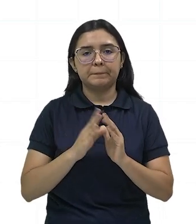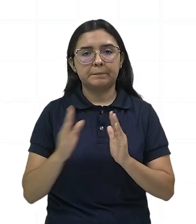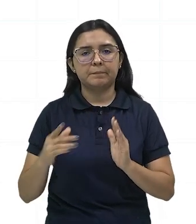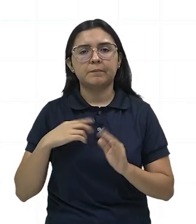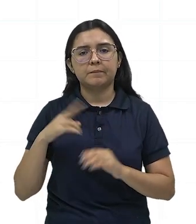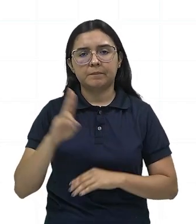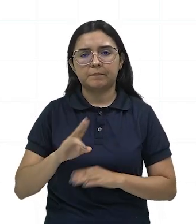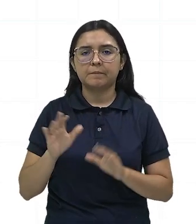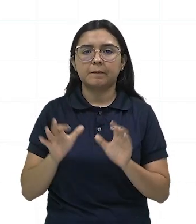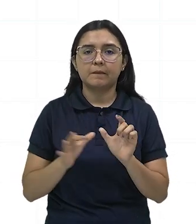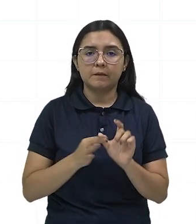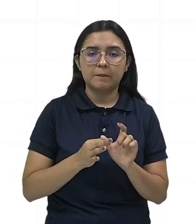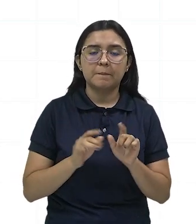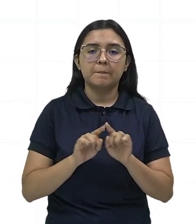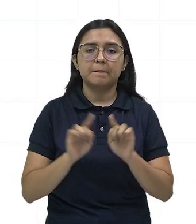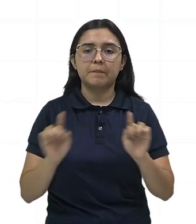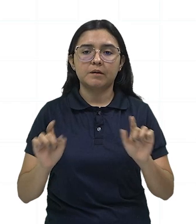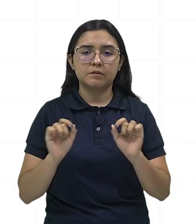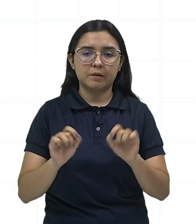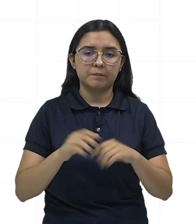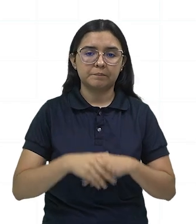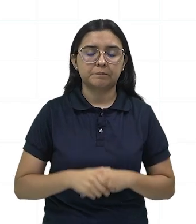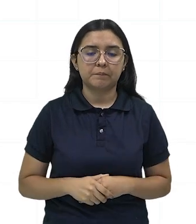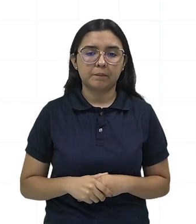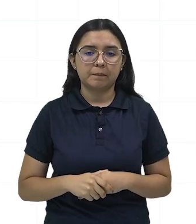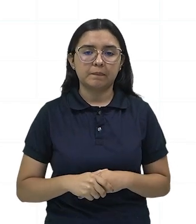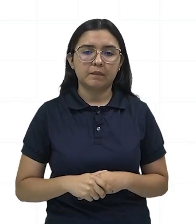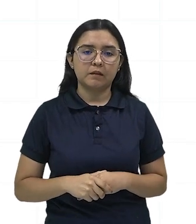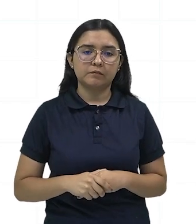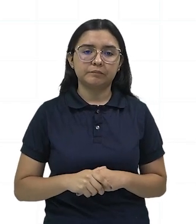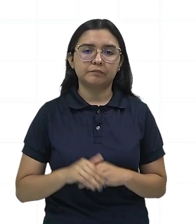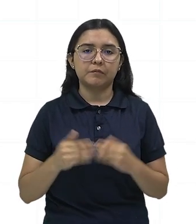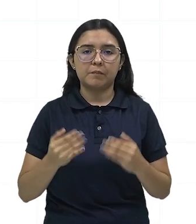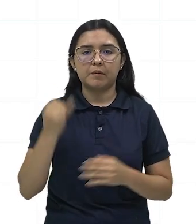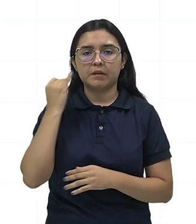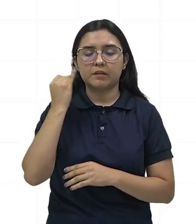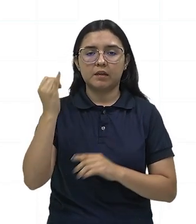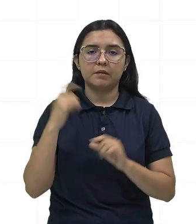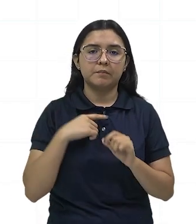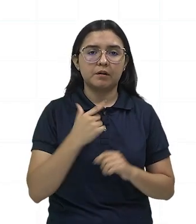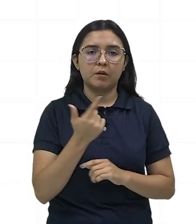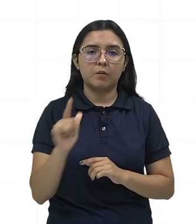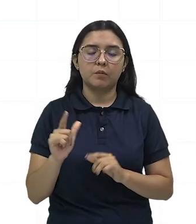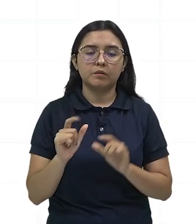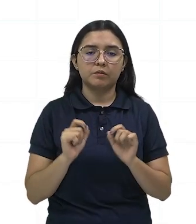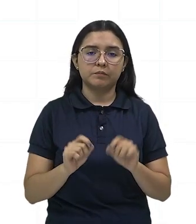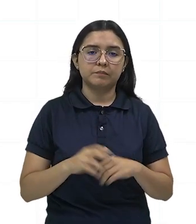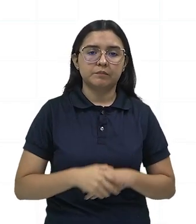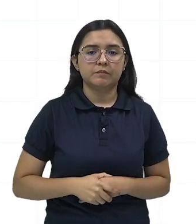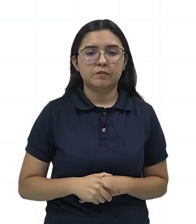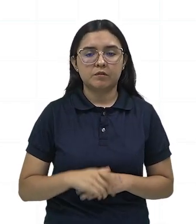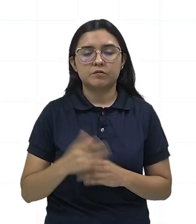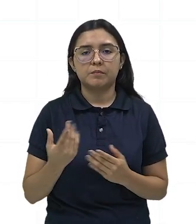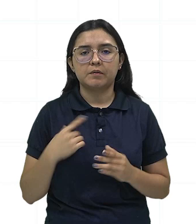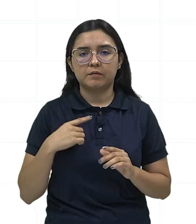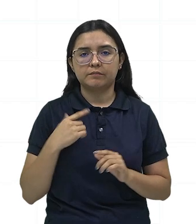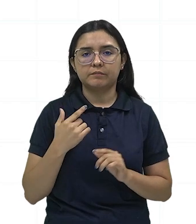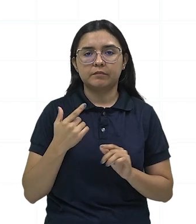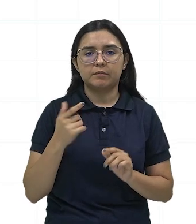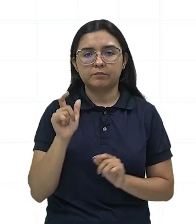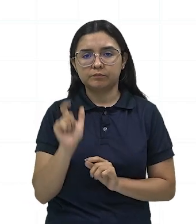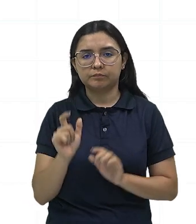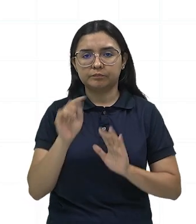mas ela é mais fluida, ela é partir de uma ideia para outra, e não só conectar determinados termos.